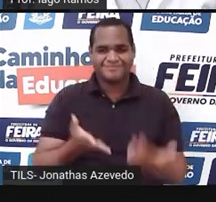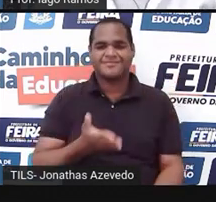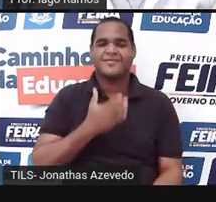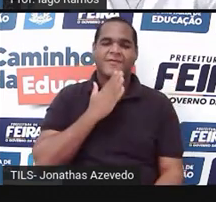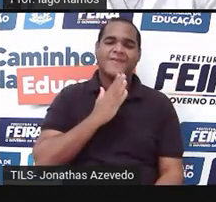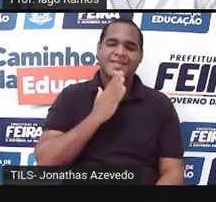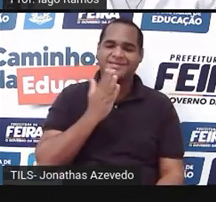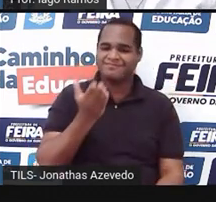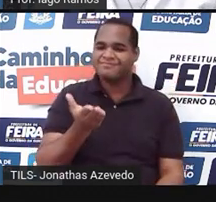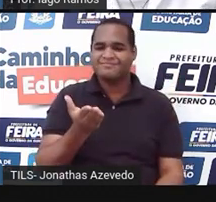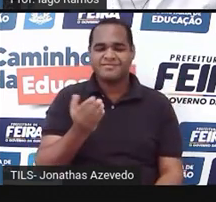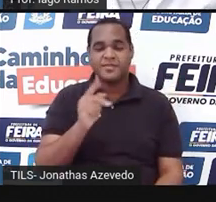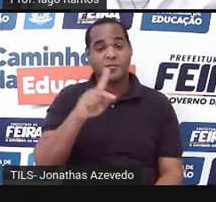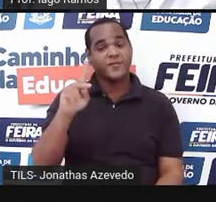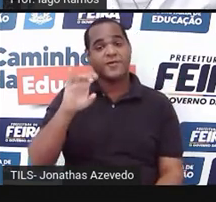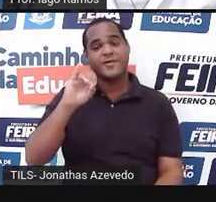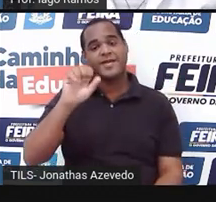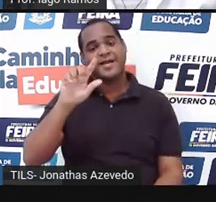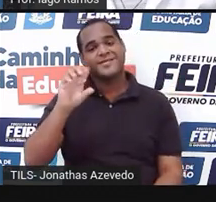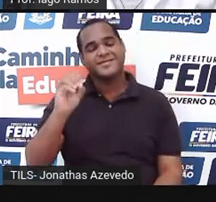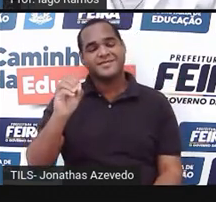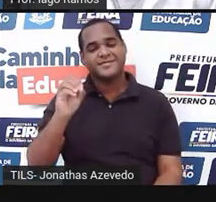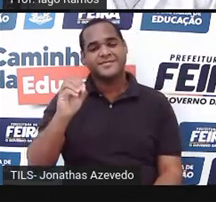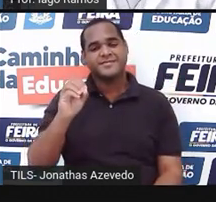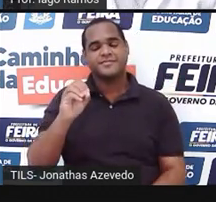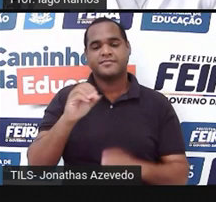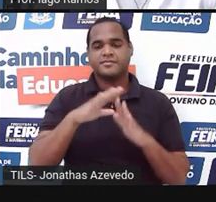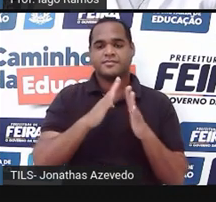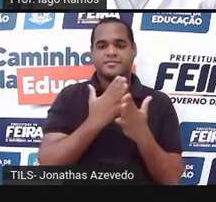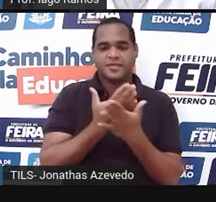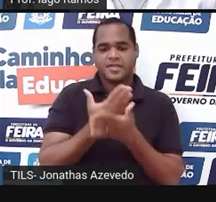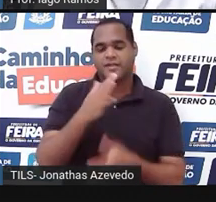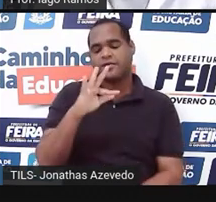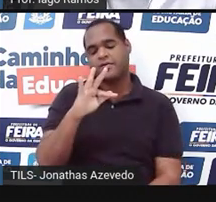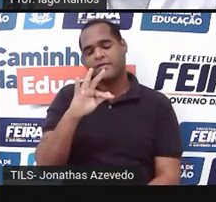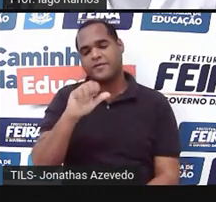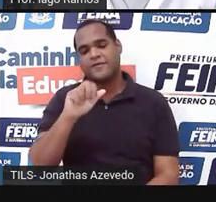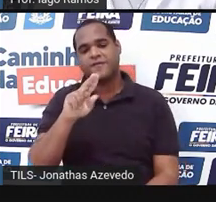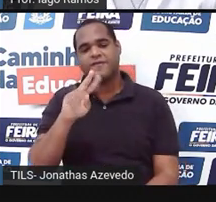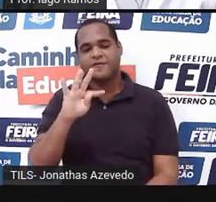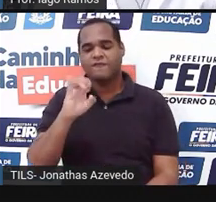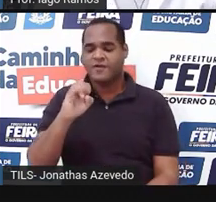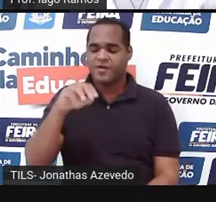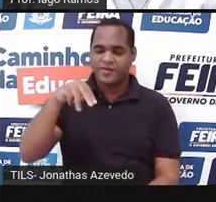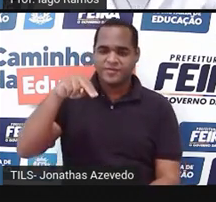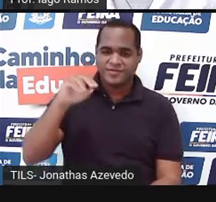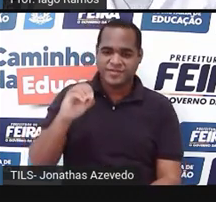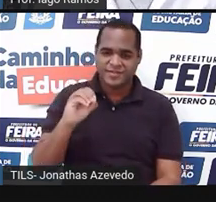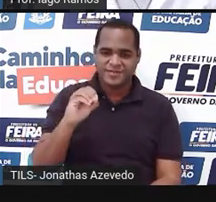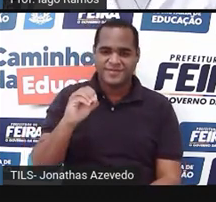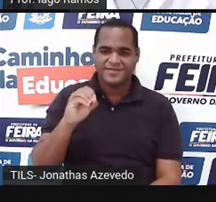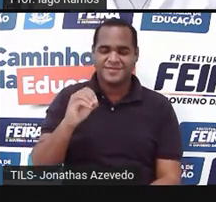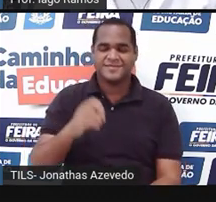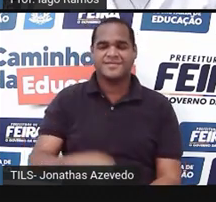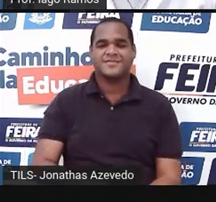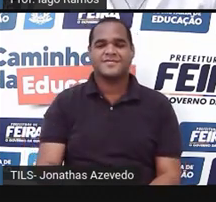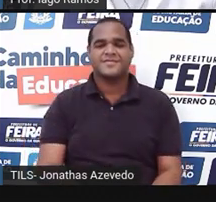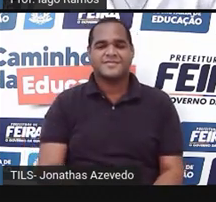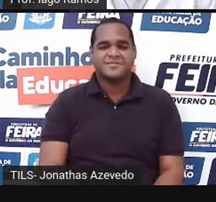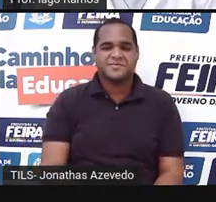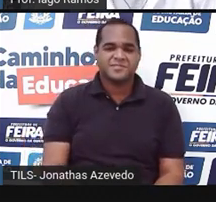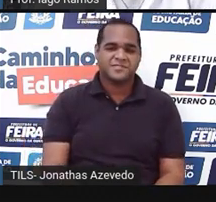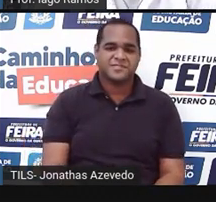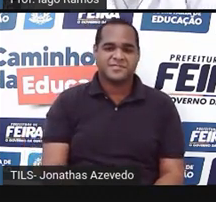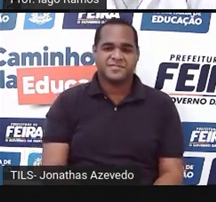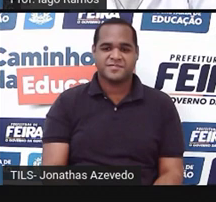você já me conhecer eu sou um pronto sonhar com Ramos vem um lado da escola municipal Faustino Dias